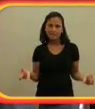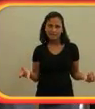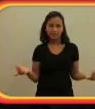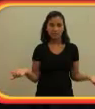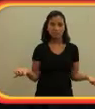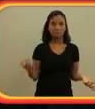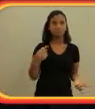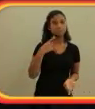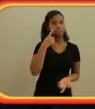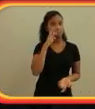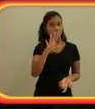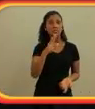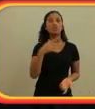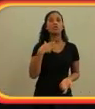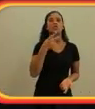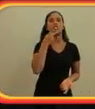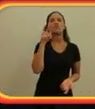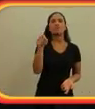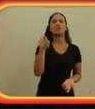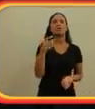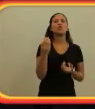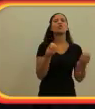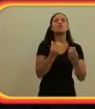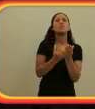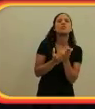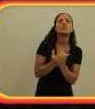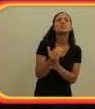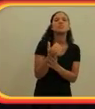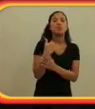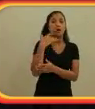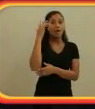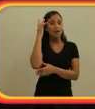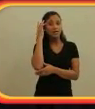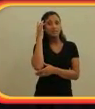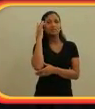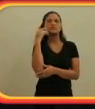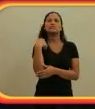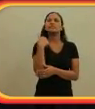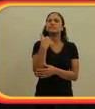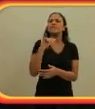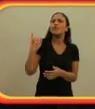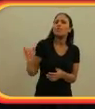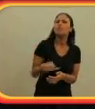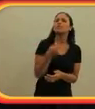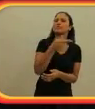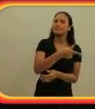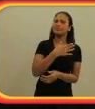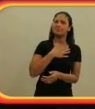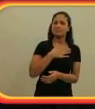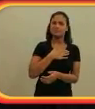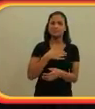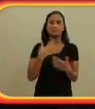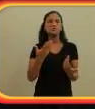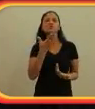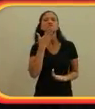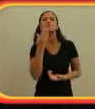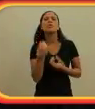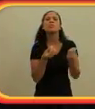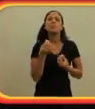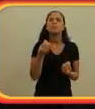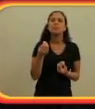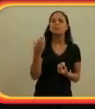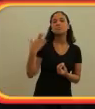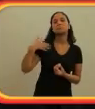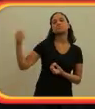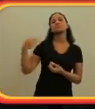assim, você já pensou em fazer yoga? Olha, vou te falar que no começo eu achei que ela